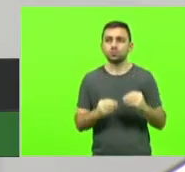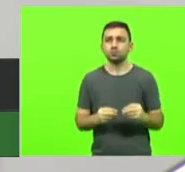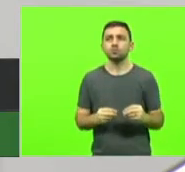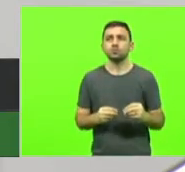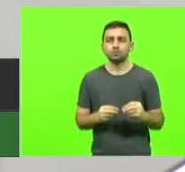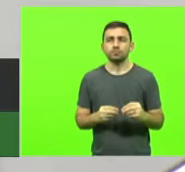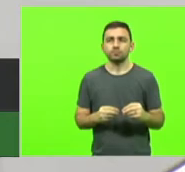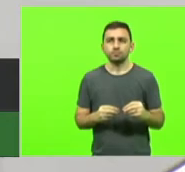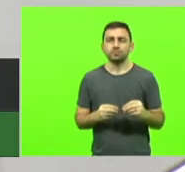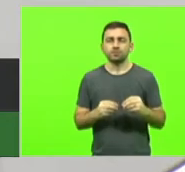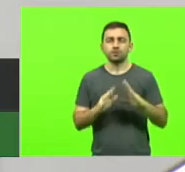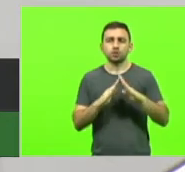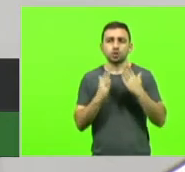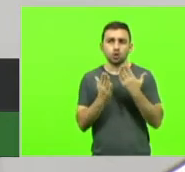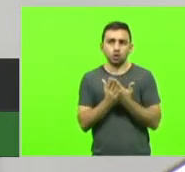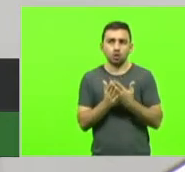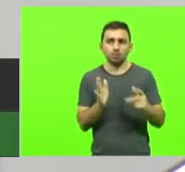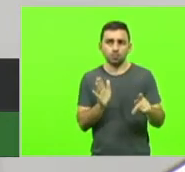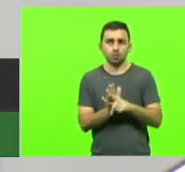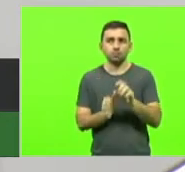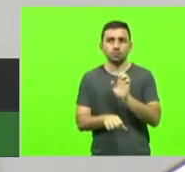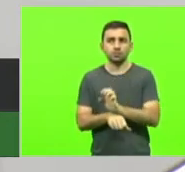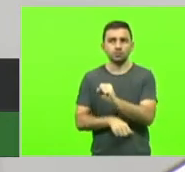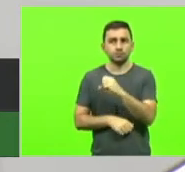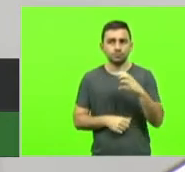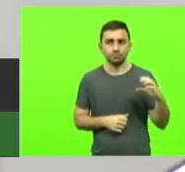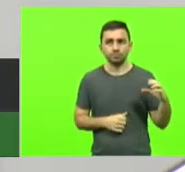a todas as escolas do estado de Santa Catarina.